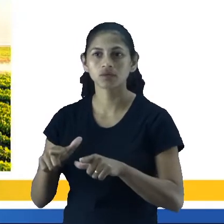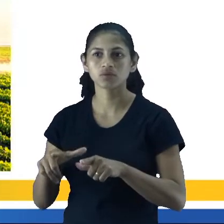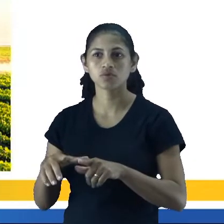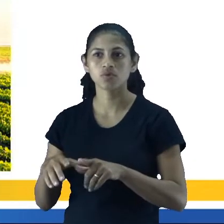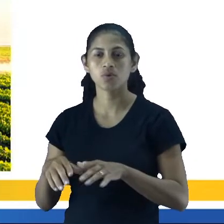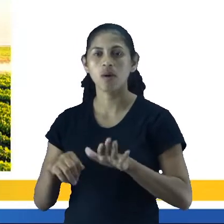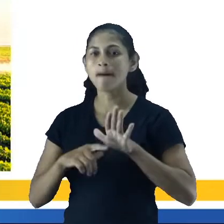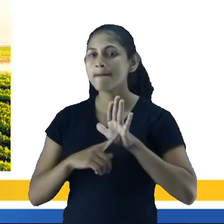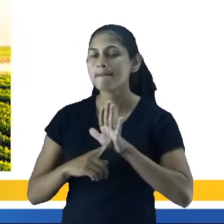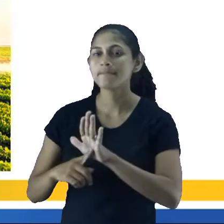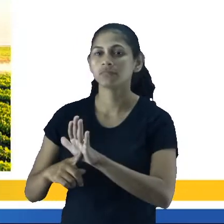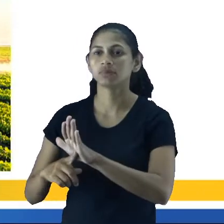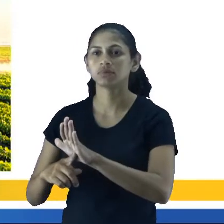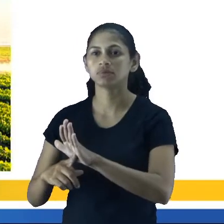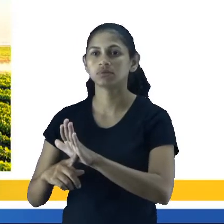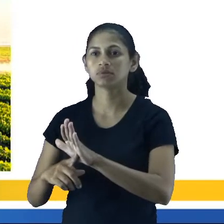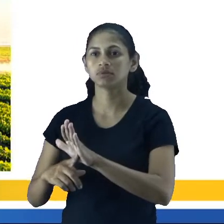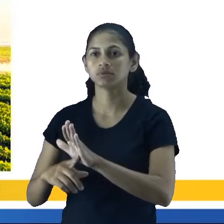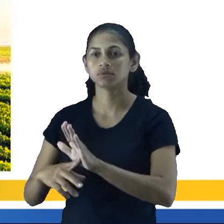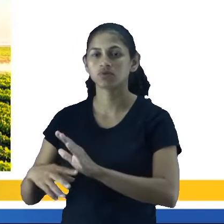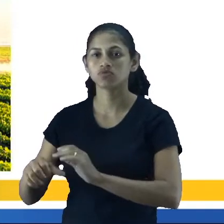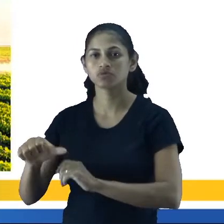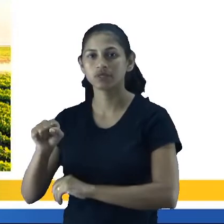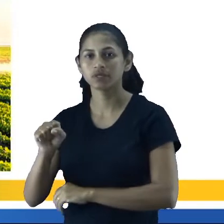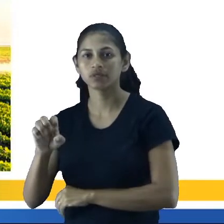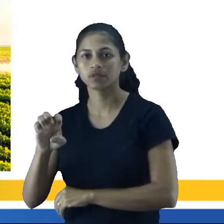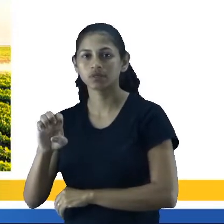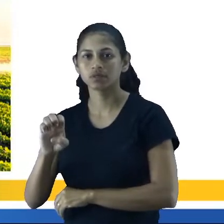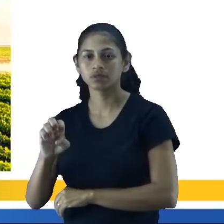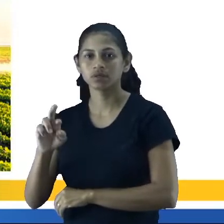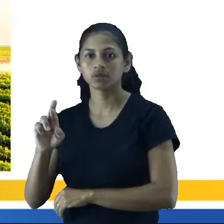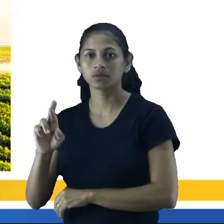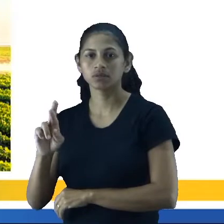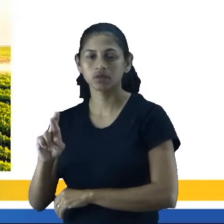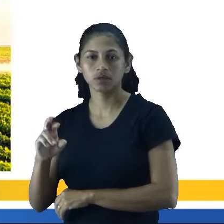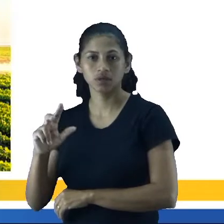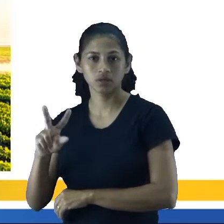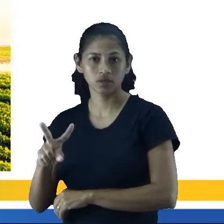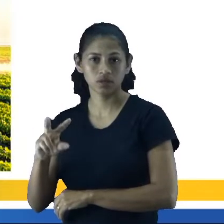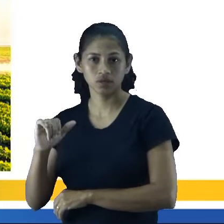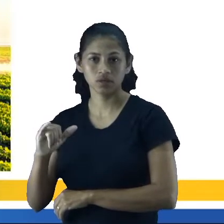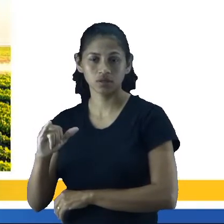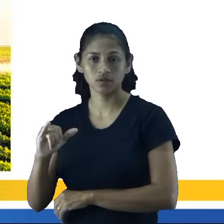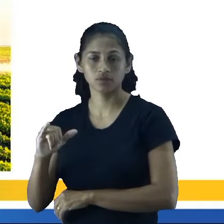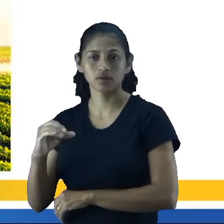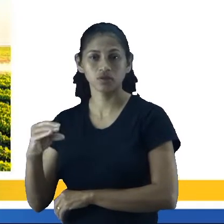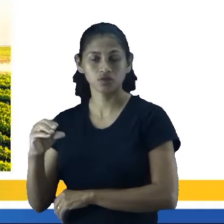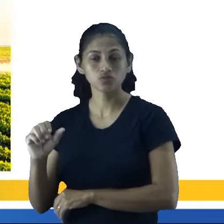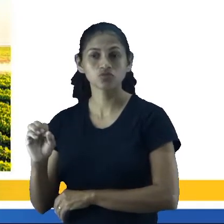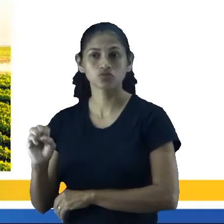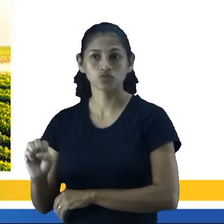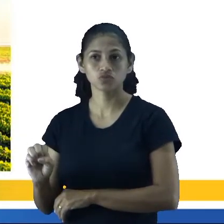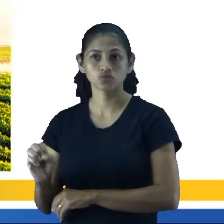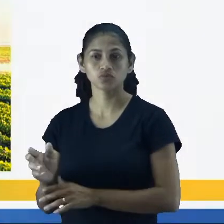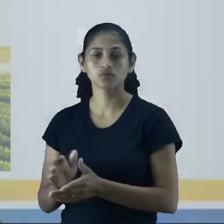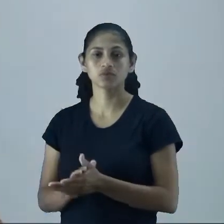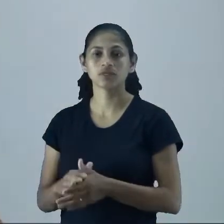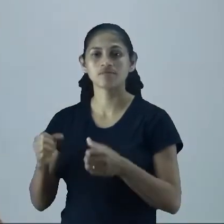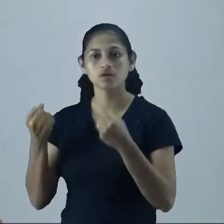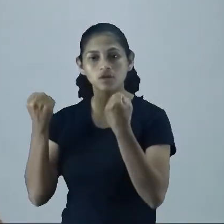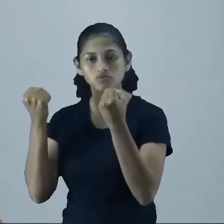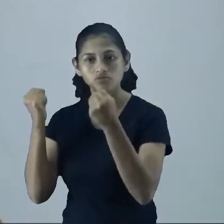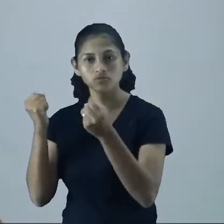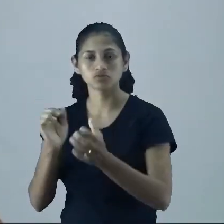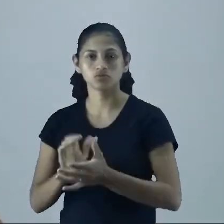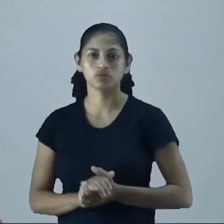são atividades eminentemente urbanas. Ou seja, crianças, quando, né, voltando aqui